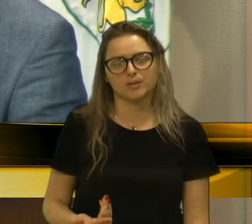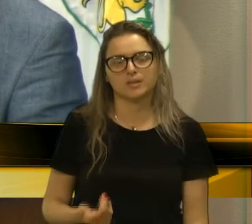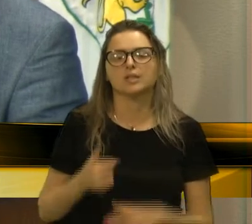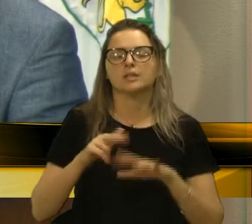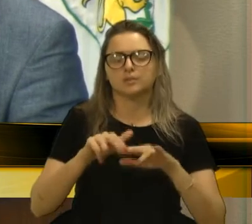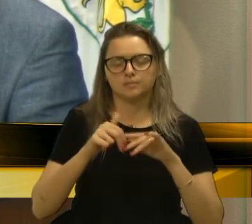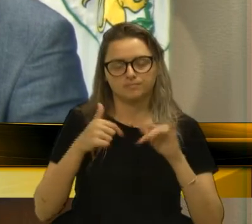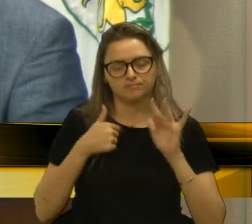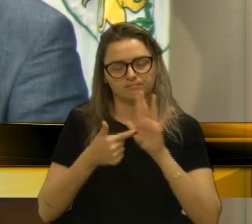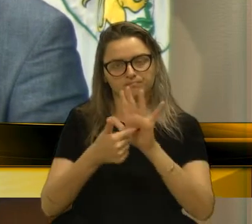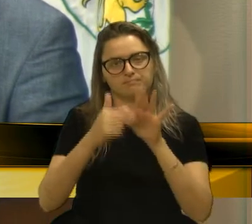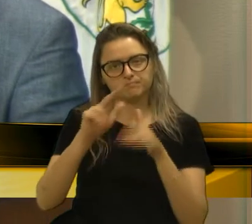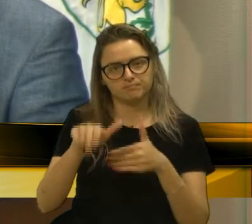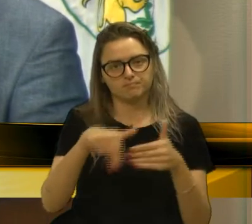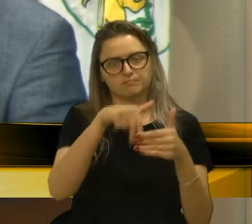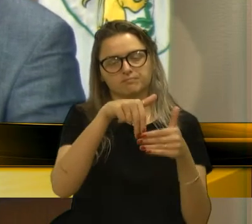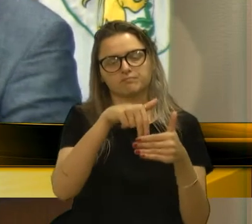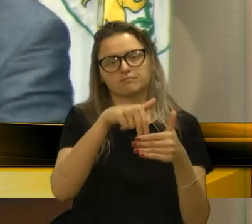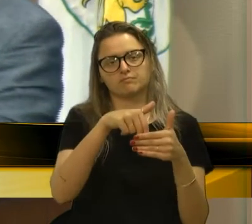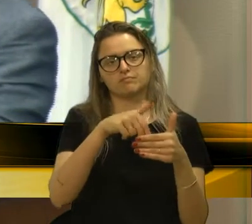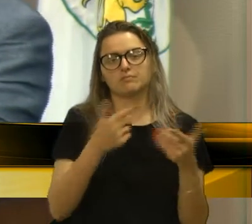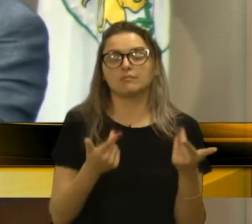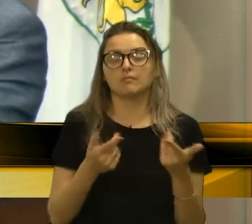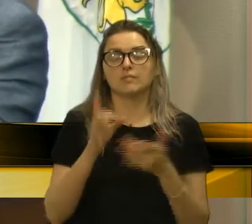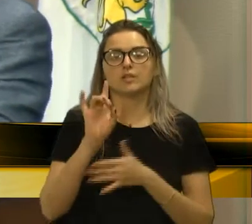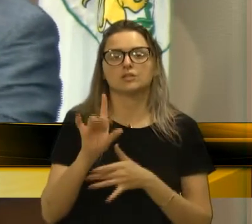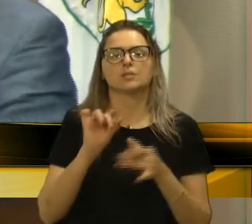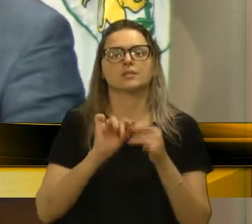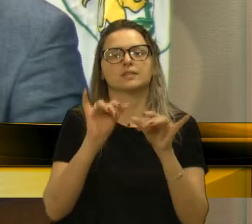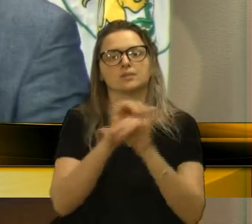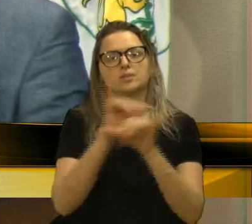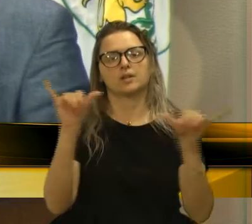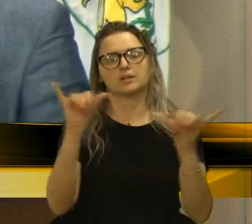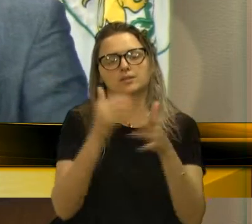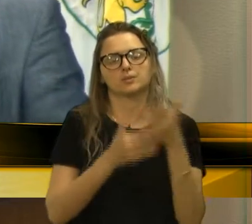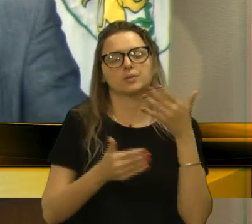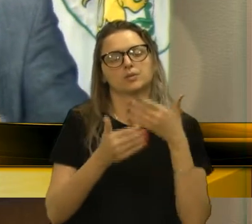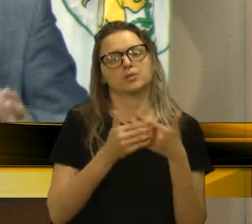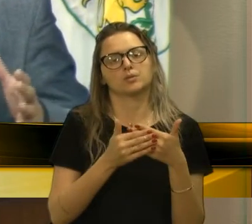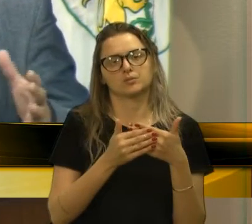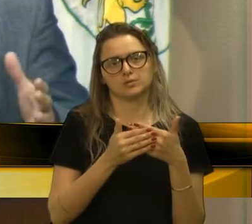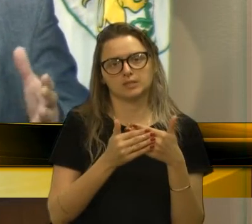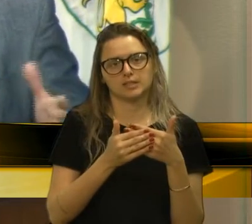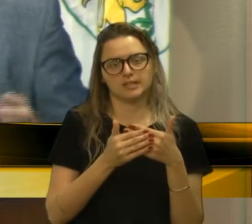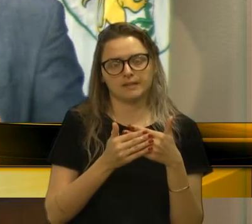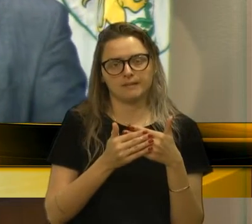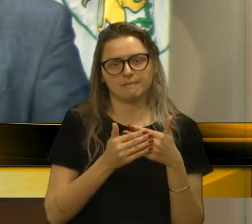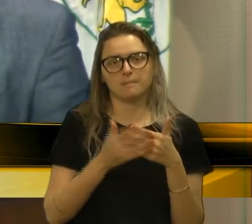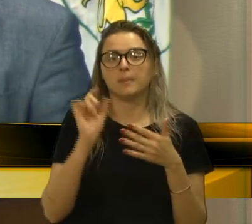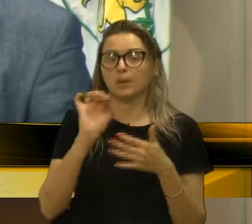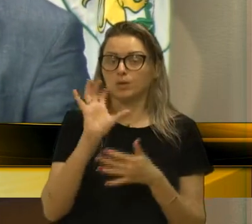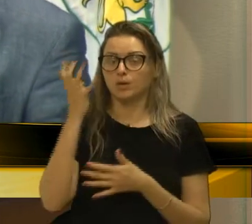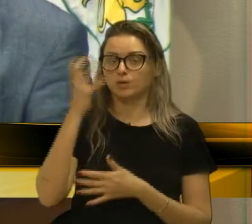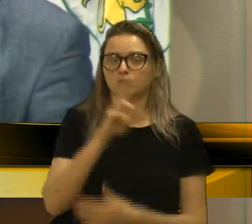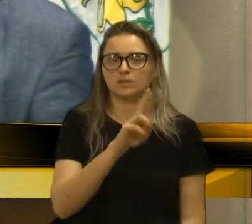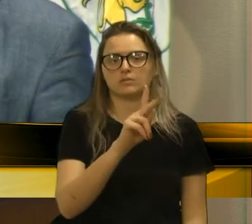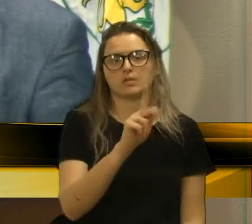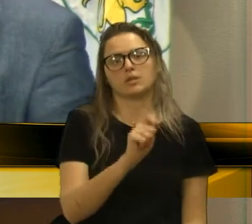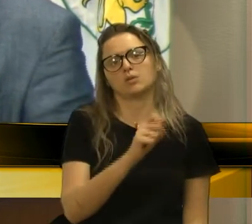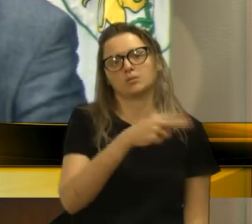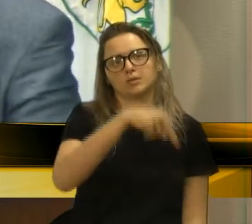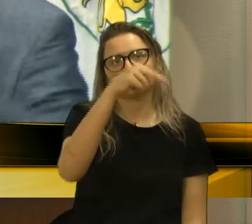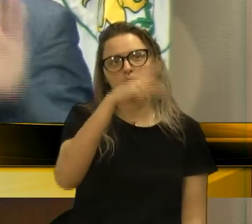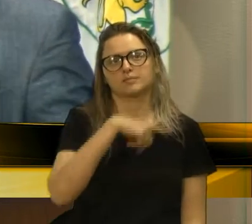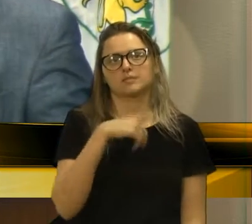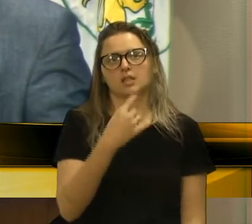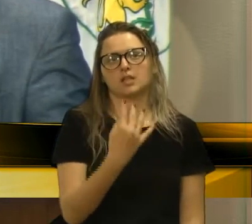estou trazendo à tona aqui na tribuna, pelo menos para fazer esse alerta para que o que está acontecendo na UPA Zona Norte. Eu tenho